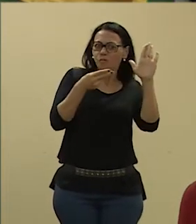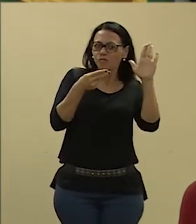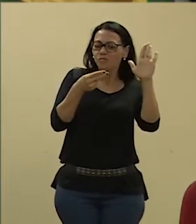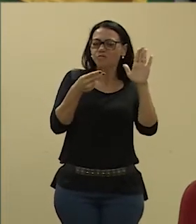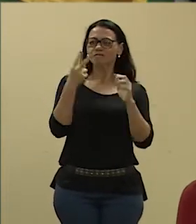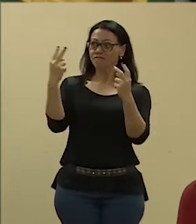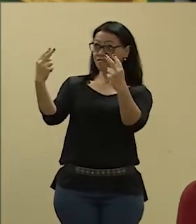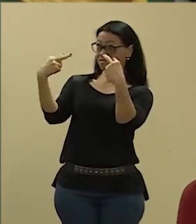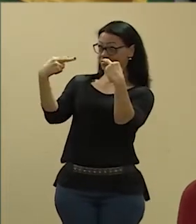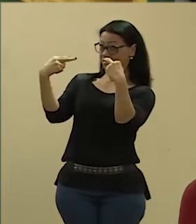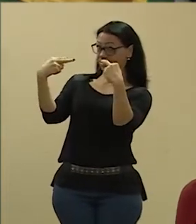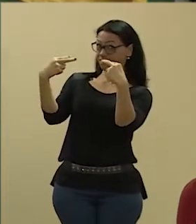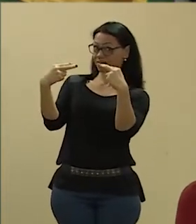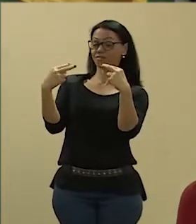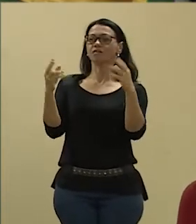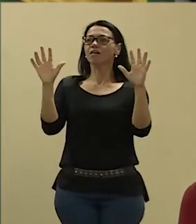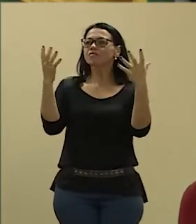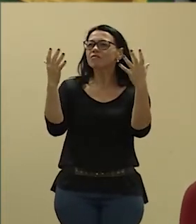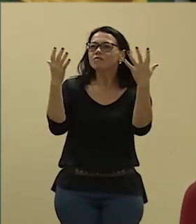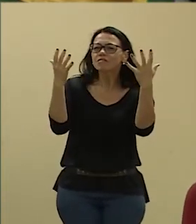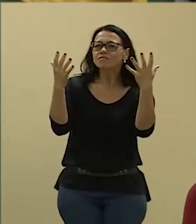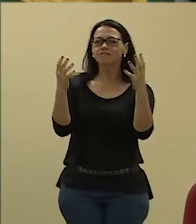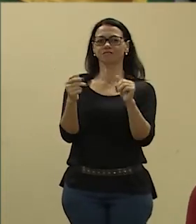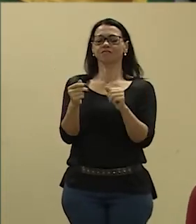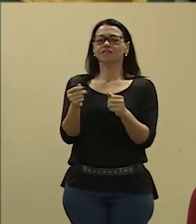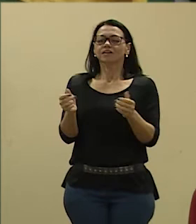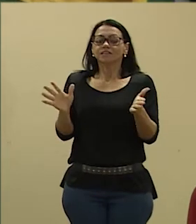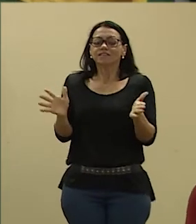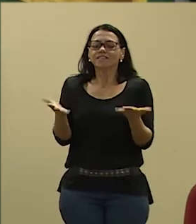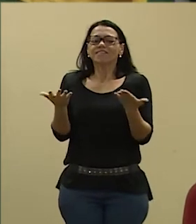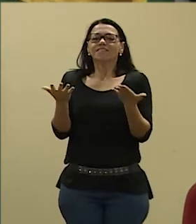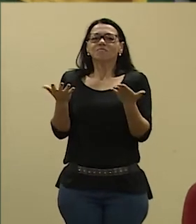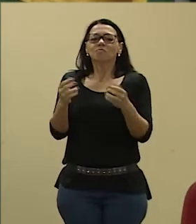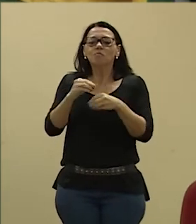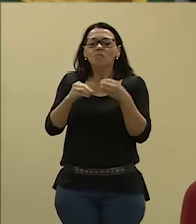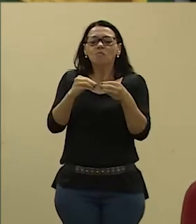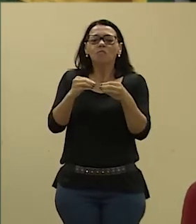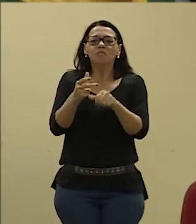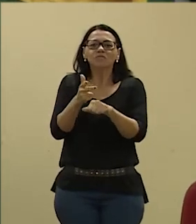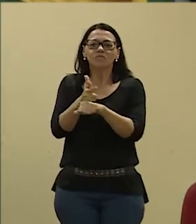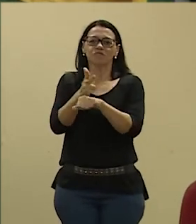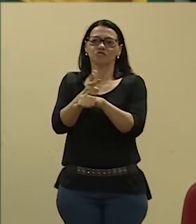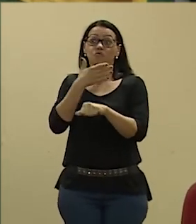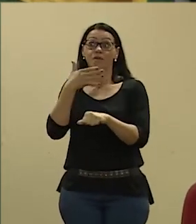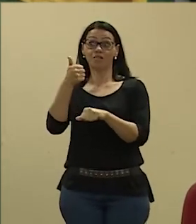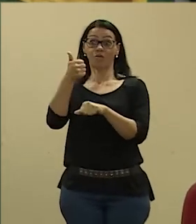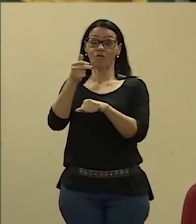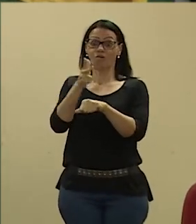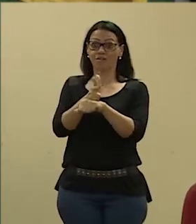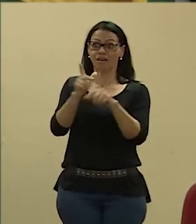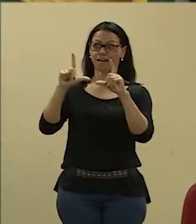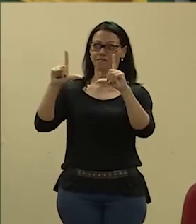que acabam formando o cenário do vídeo e por fim um que talvez seja é um dos que mais nos